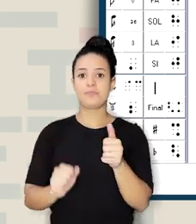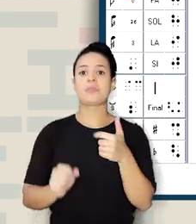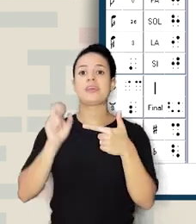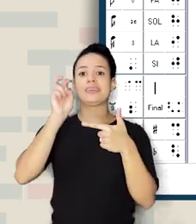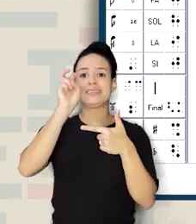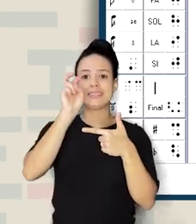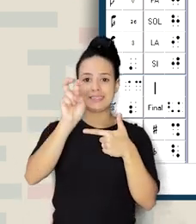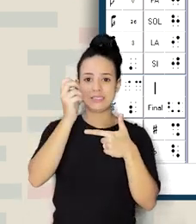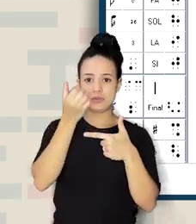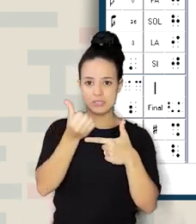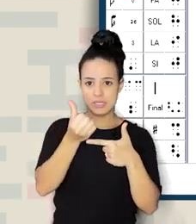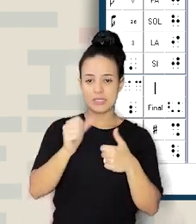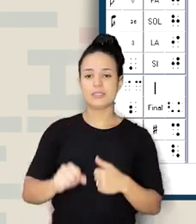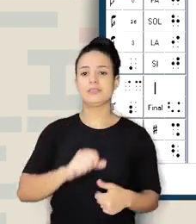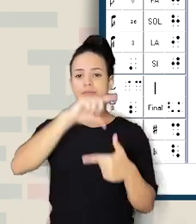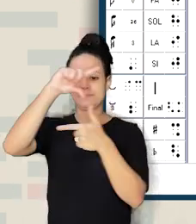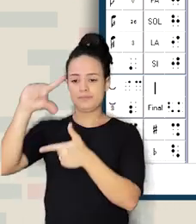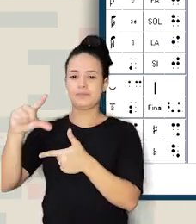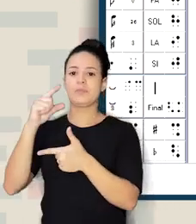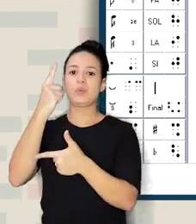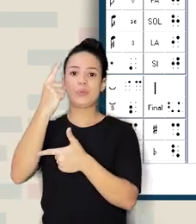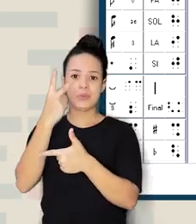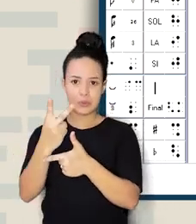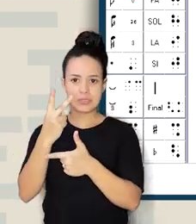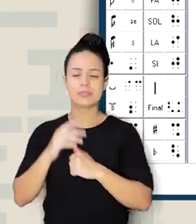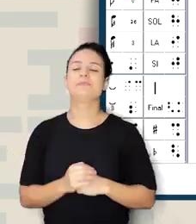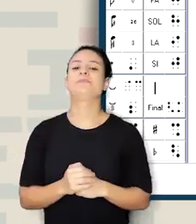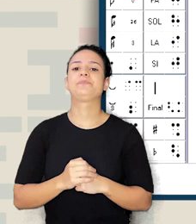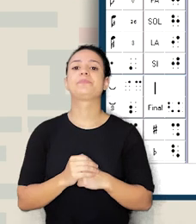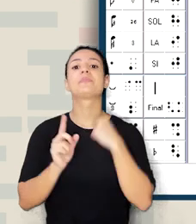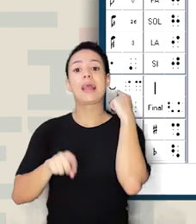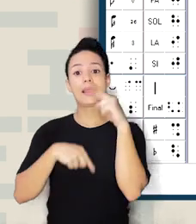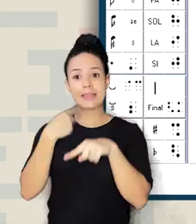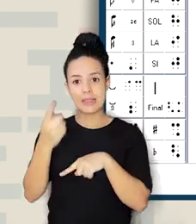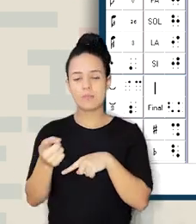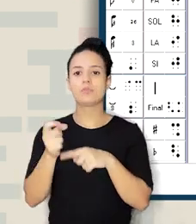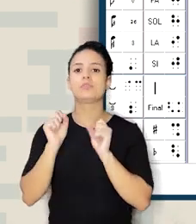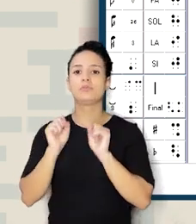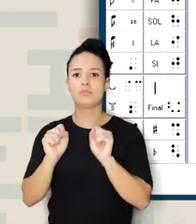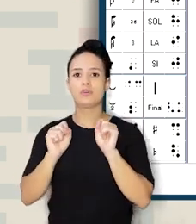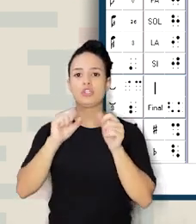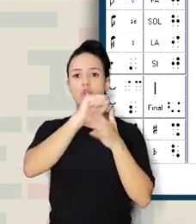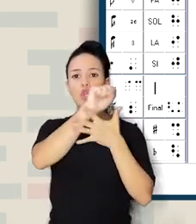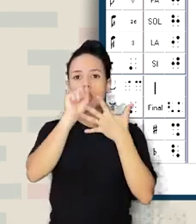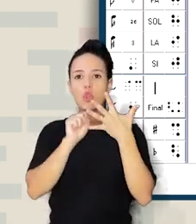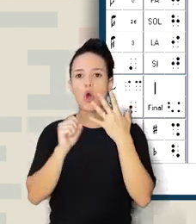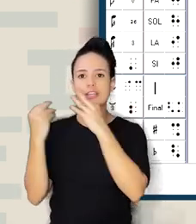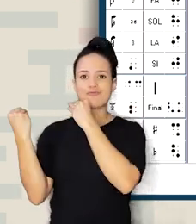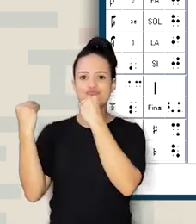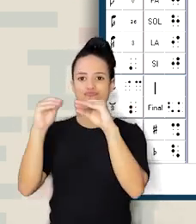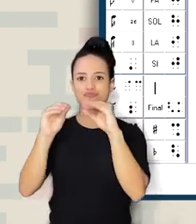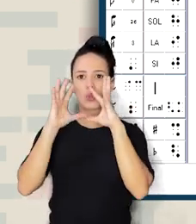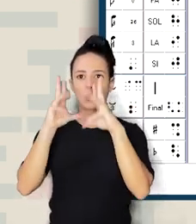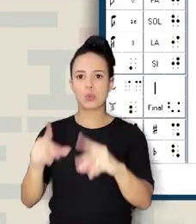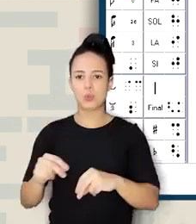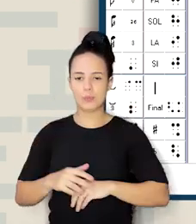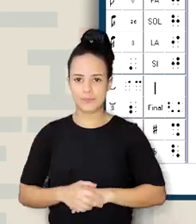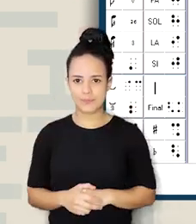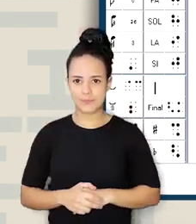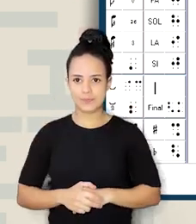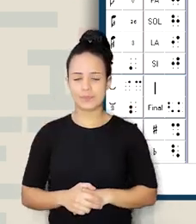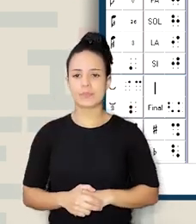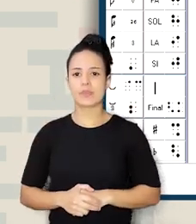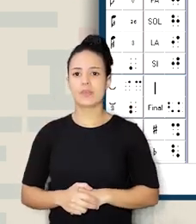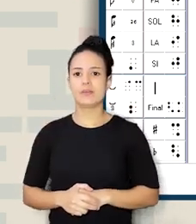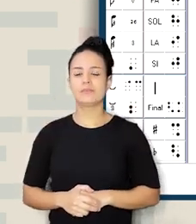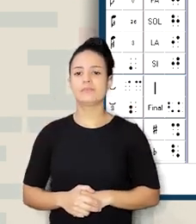frase. São 2 celas, ponto 5, 6 e na outra ponto 1 em 2. E aí depois eu posso inserir todas